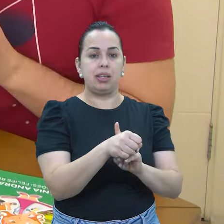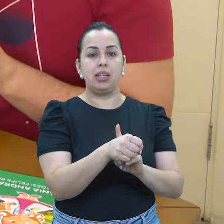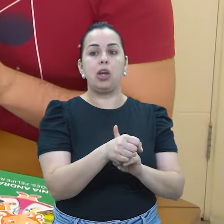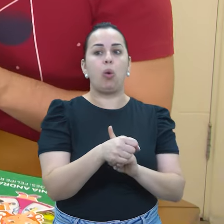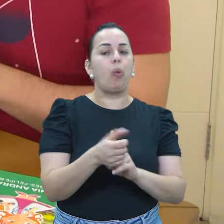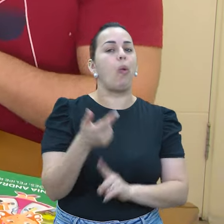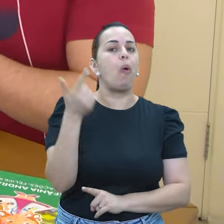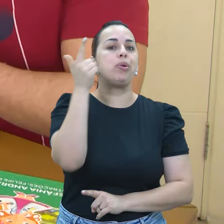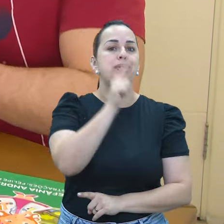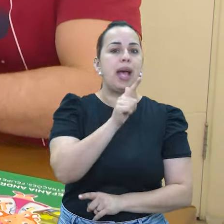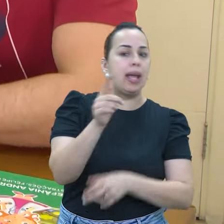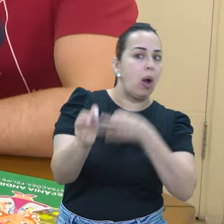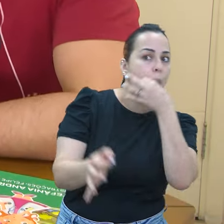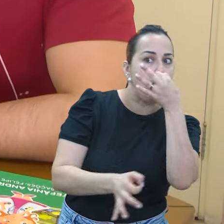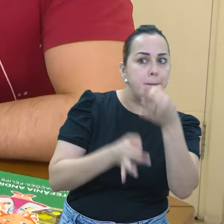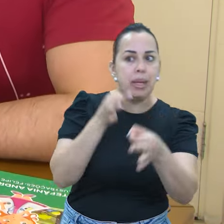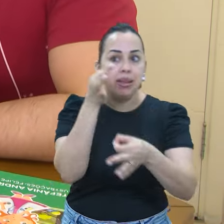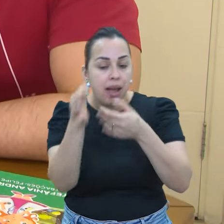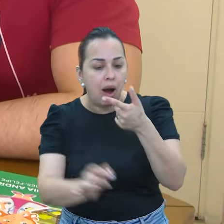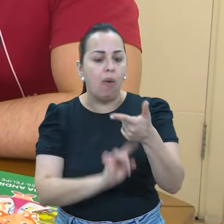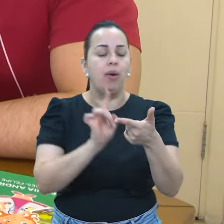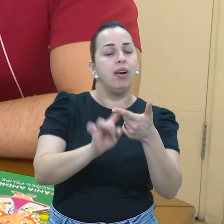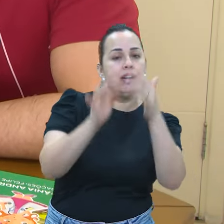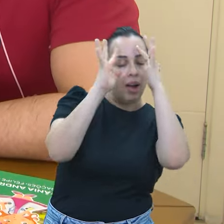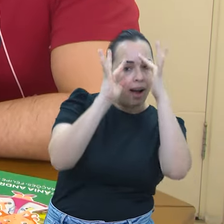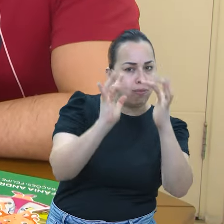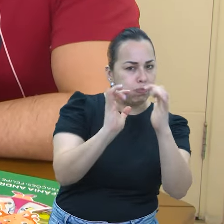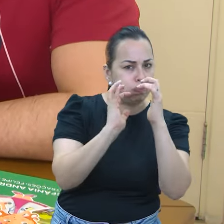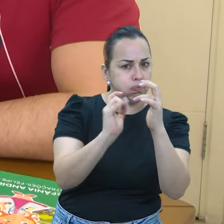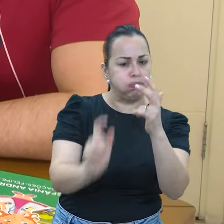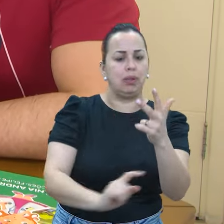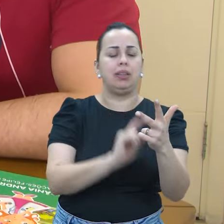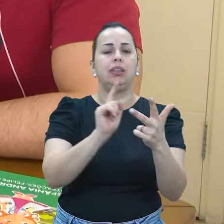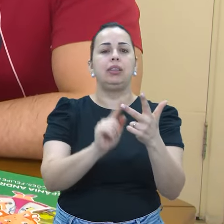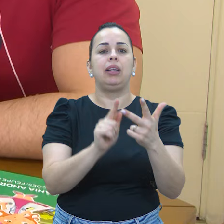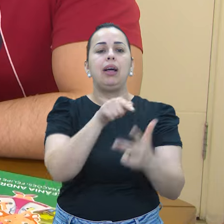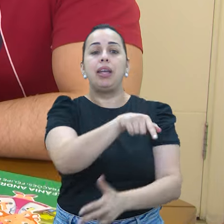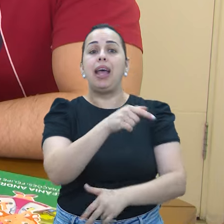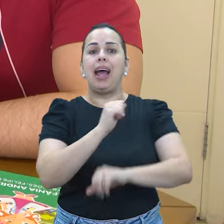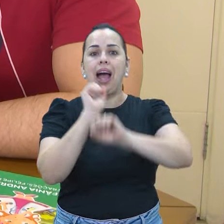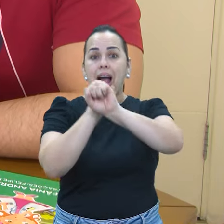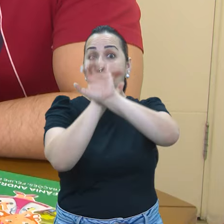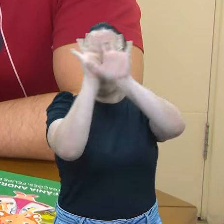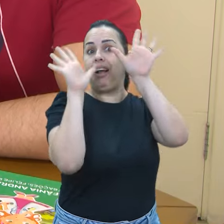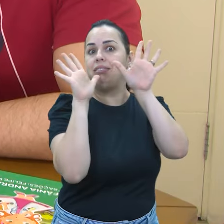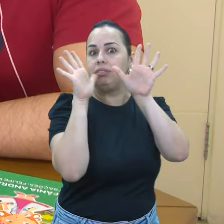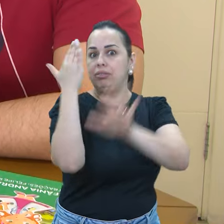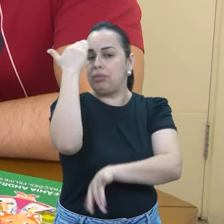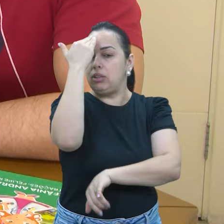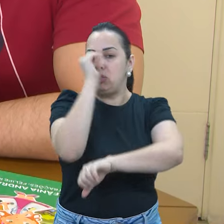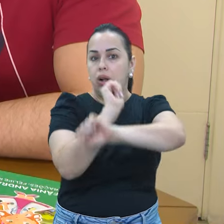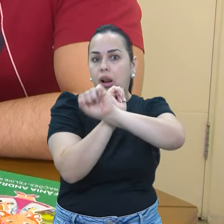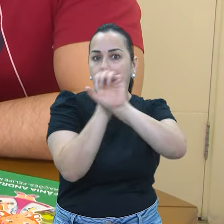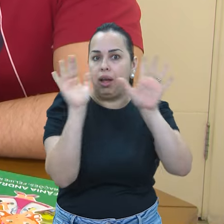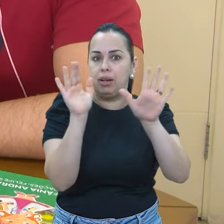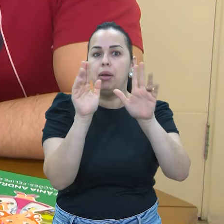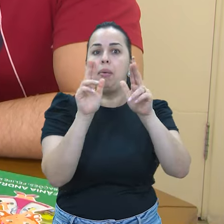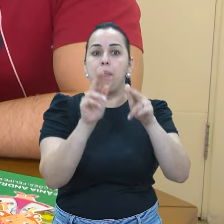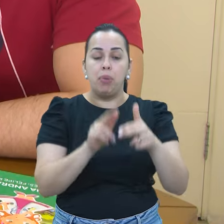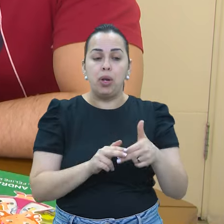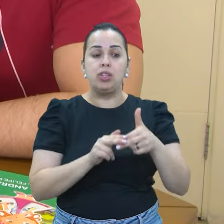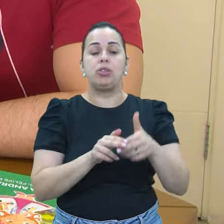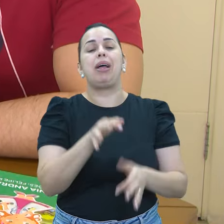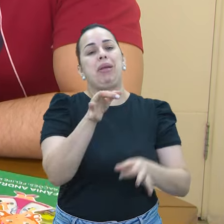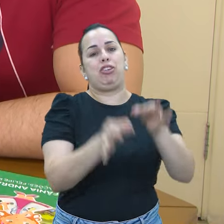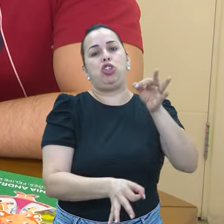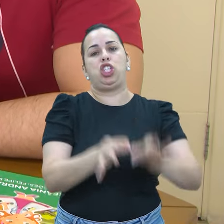benefício para a sociedade no futuro? A gente consegue trazer uma sociedade mais crítica, né, mais pensante. A gente consegue